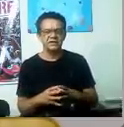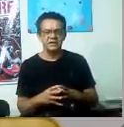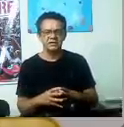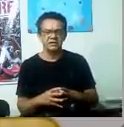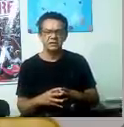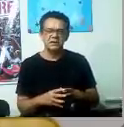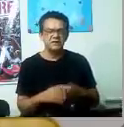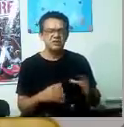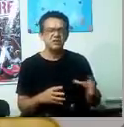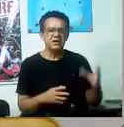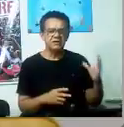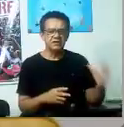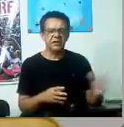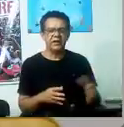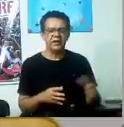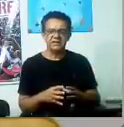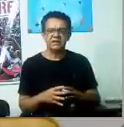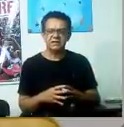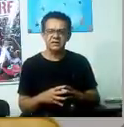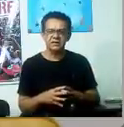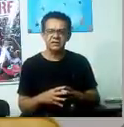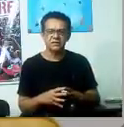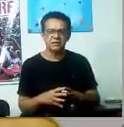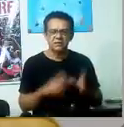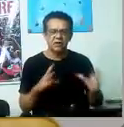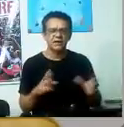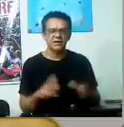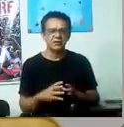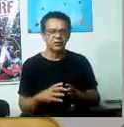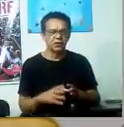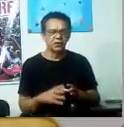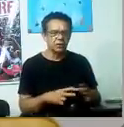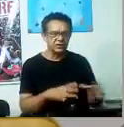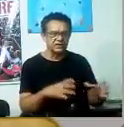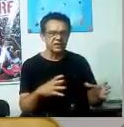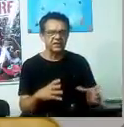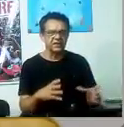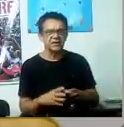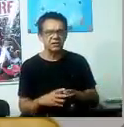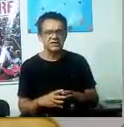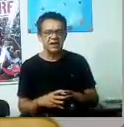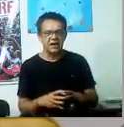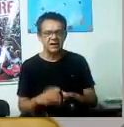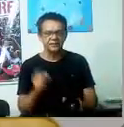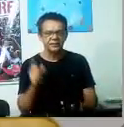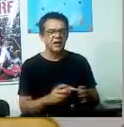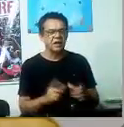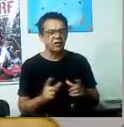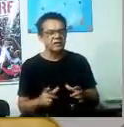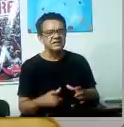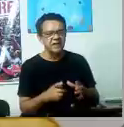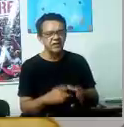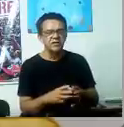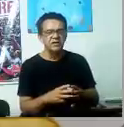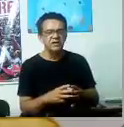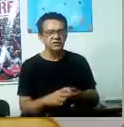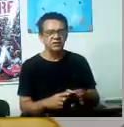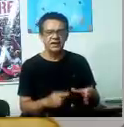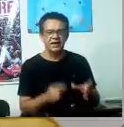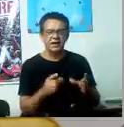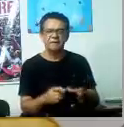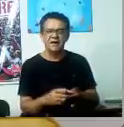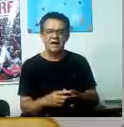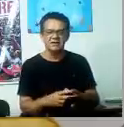para vocês o seguinte Dificilmente ele vai ser atendido Pelo menos no todo, com certeza, não o será Agora, se tem um